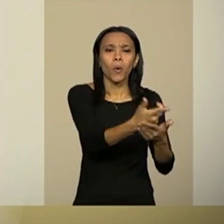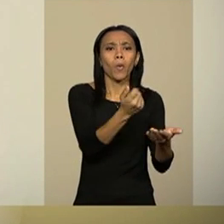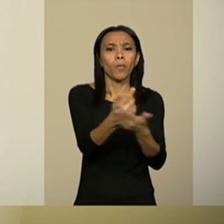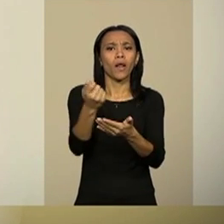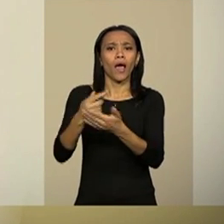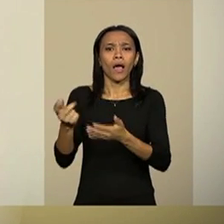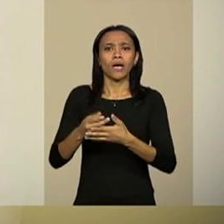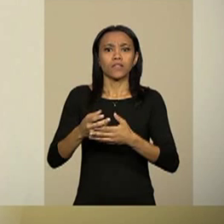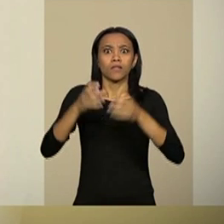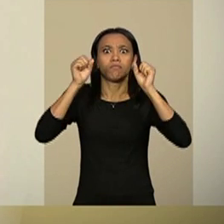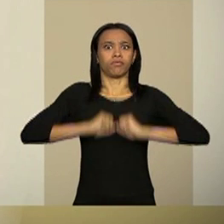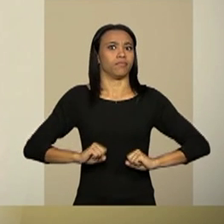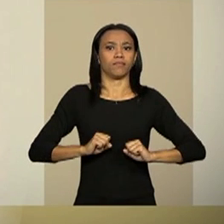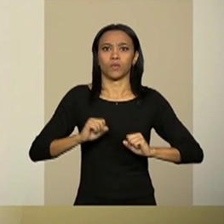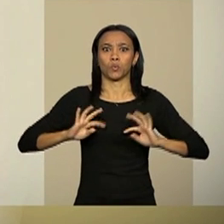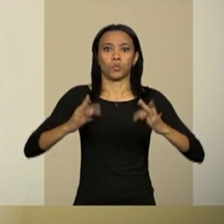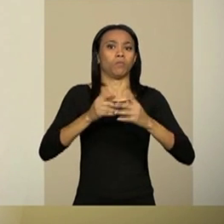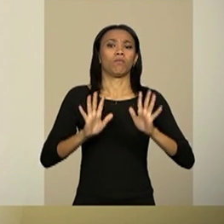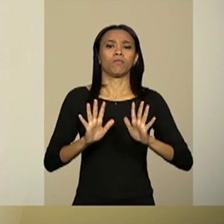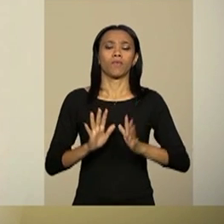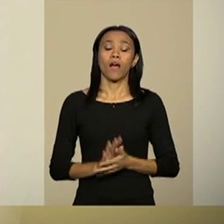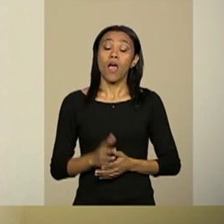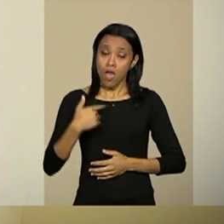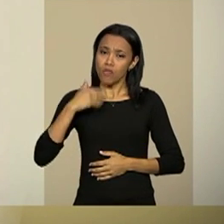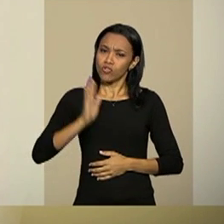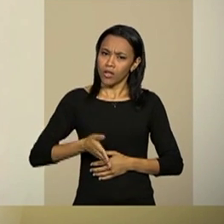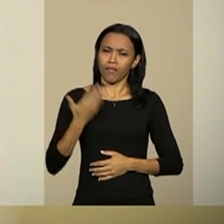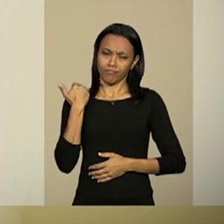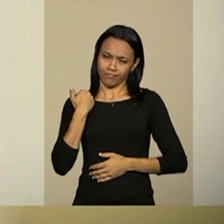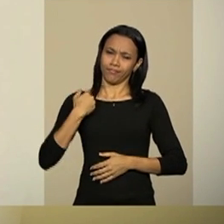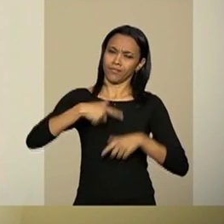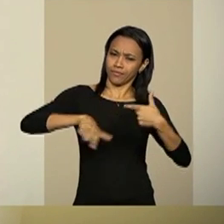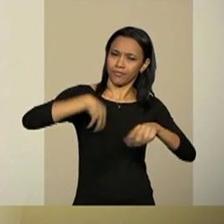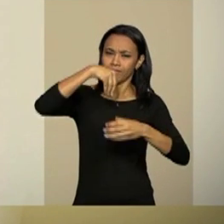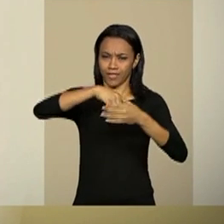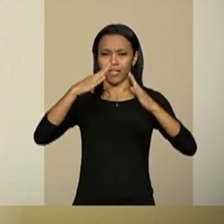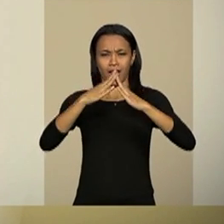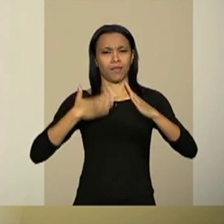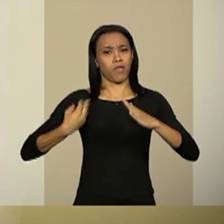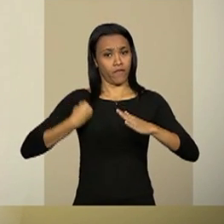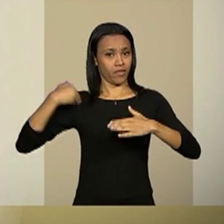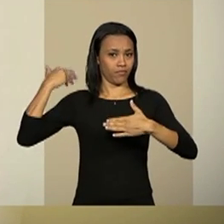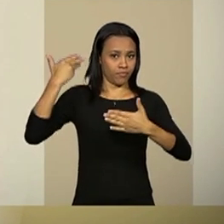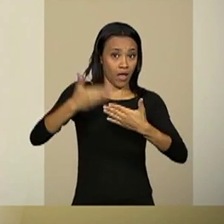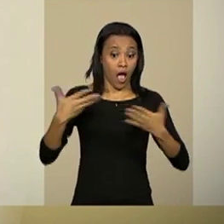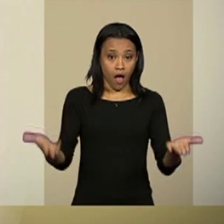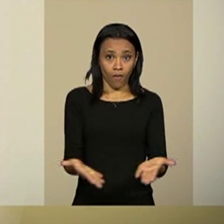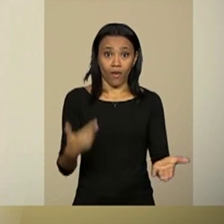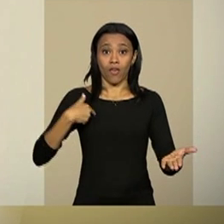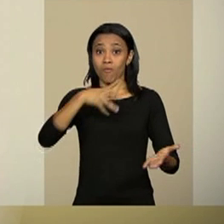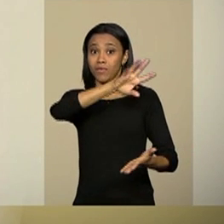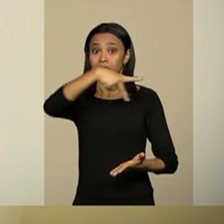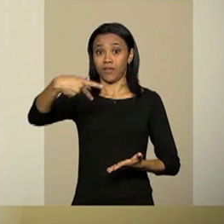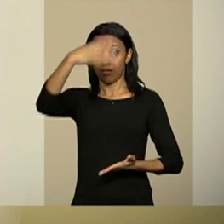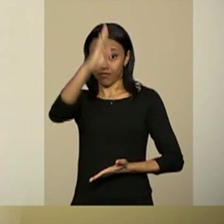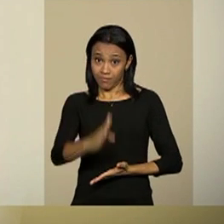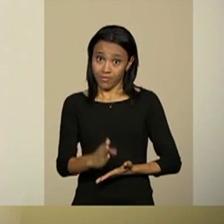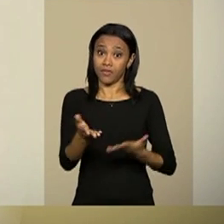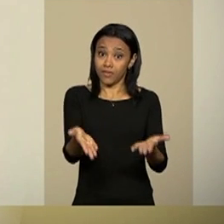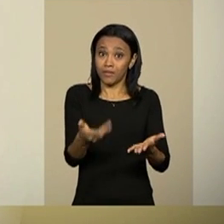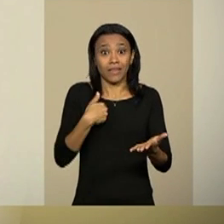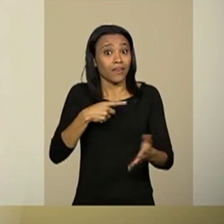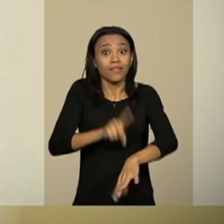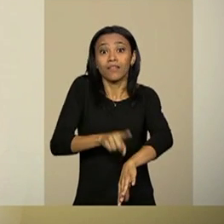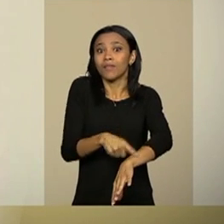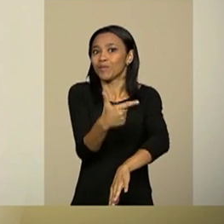sem afobação sabe luciano eu fui dona de casa a minha vida toda agora eu estou aqui na presidência da república e